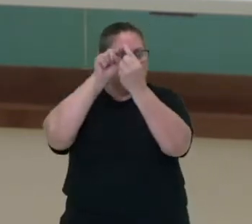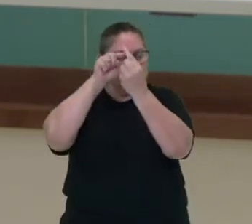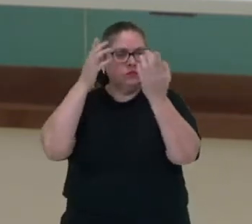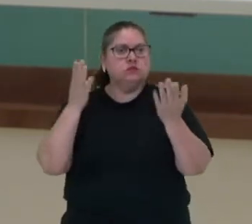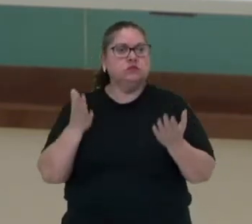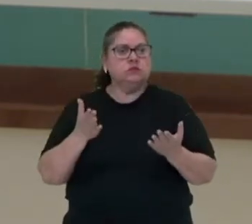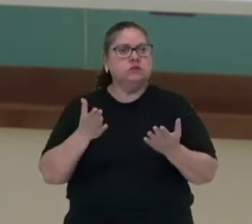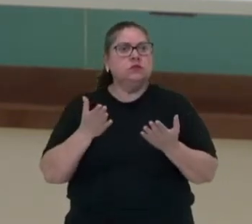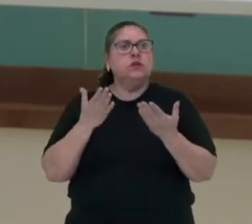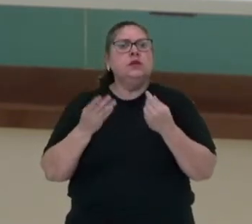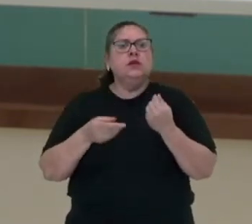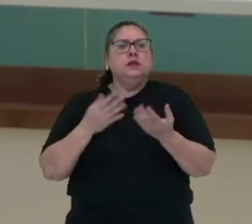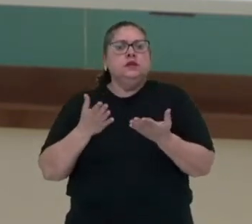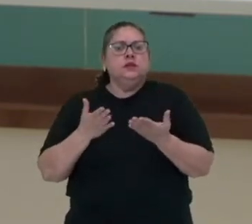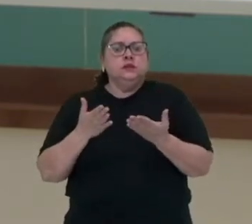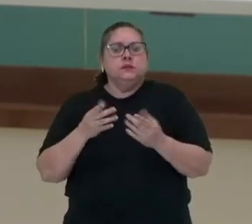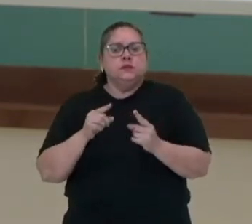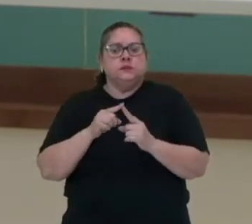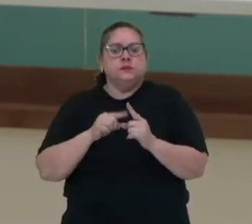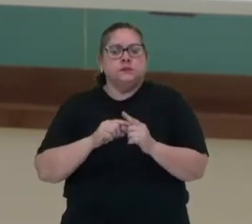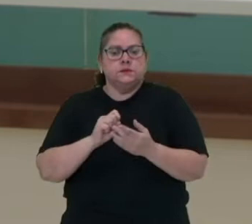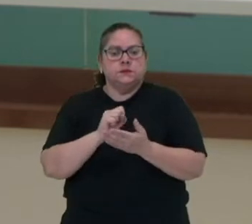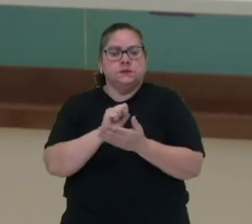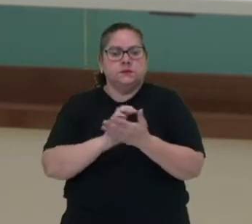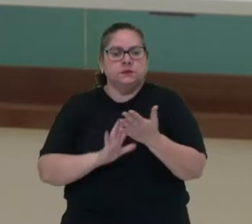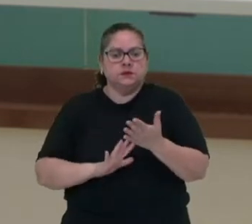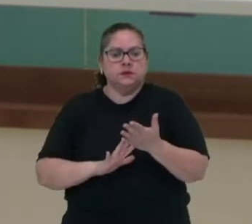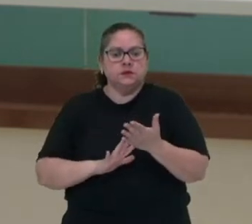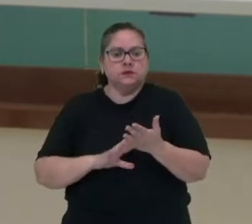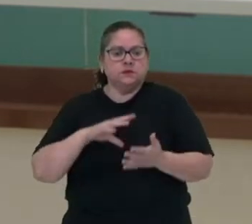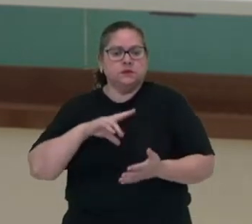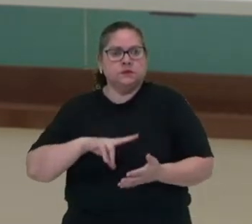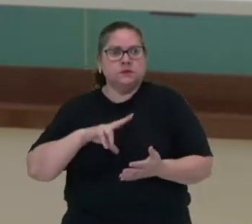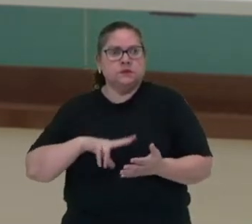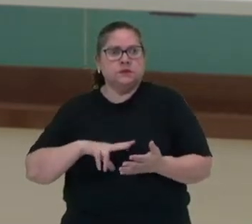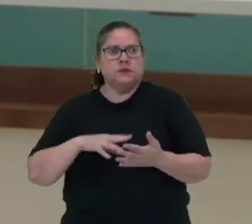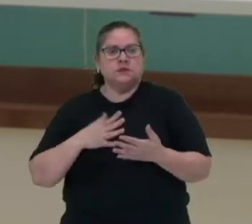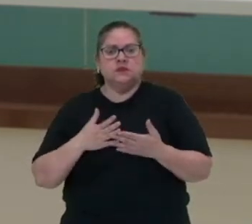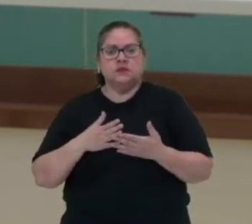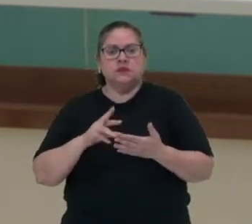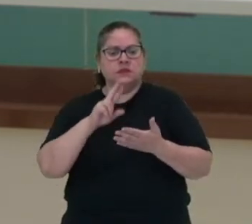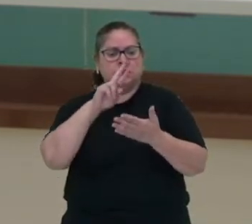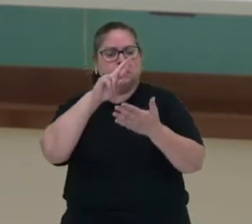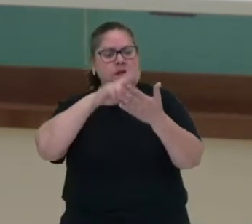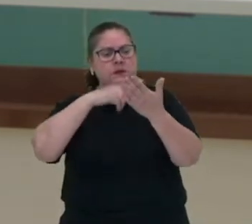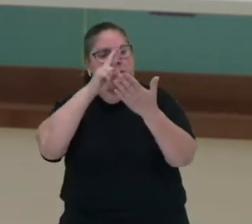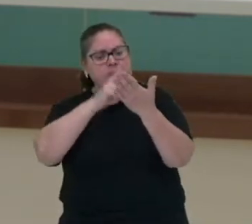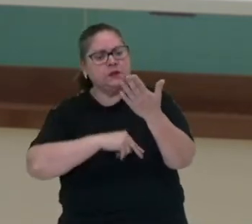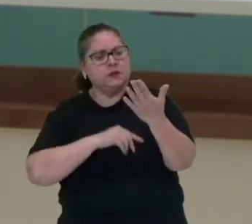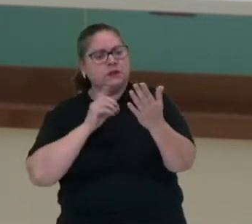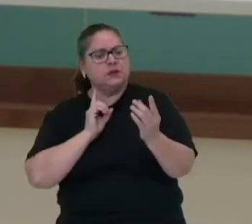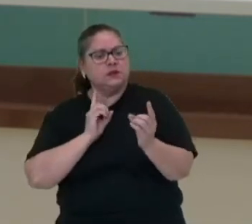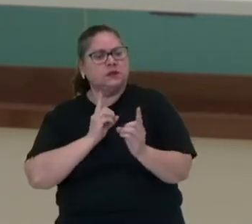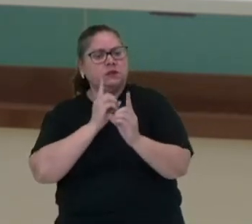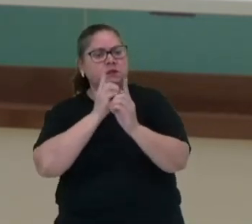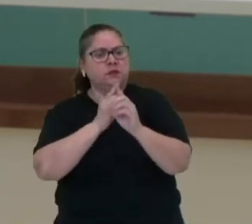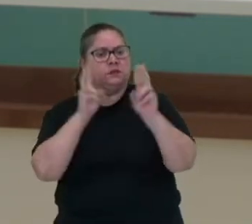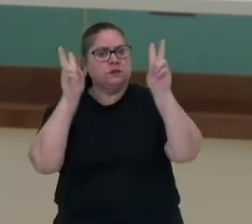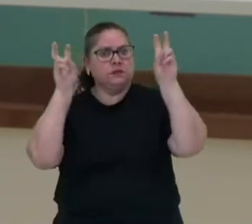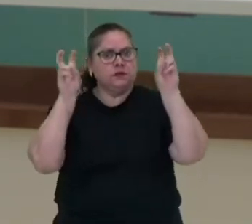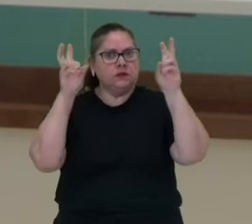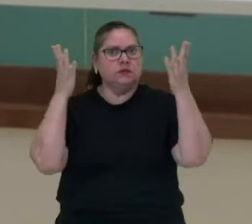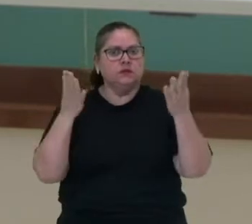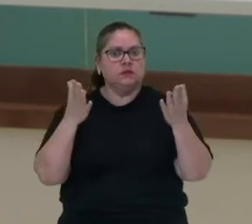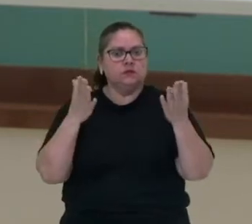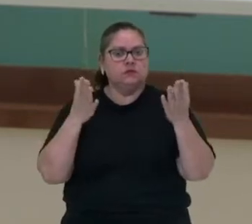objetivos. Para isso, é tipo aquela atividade de língua portuguesa: lê um texto e encontre o tema. Então, vocês